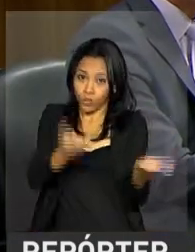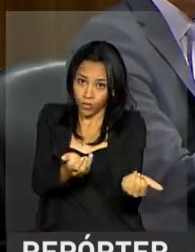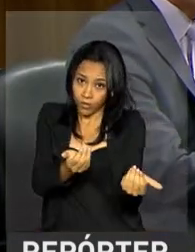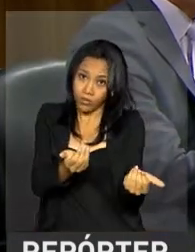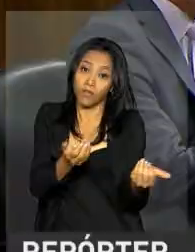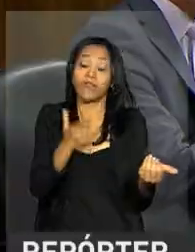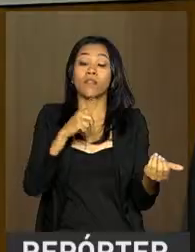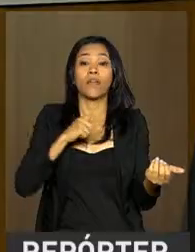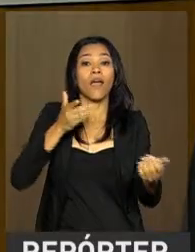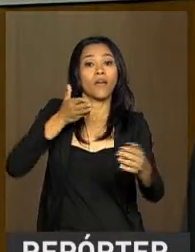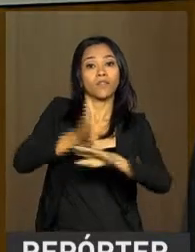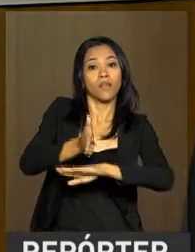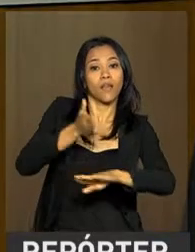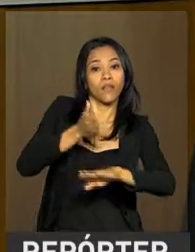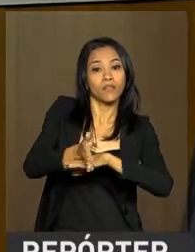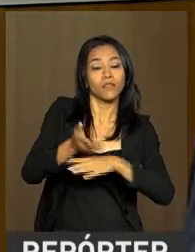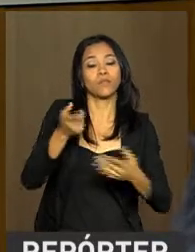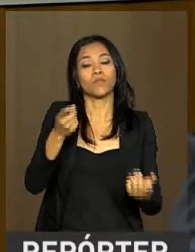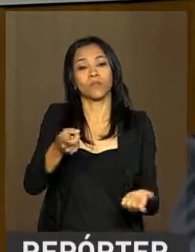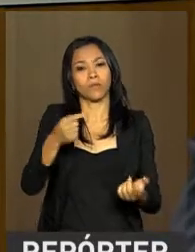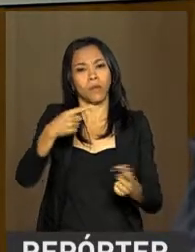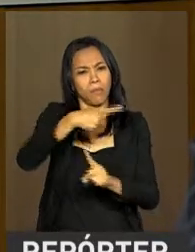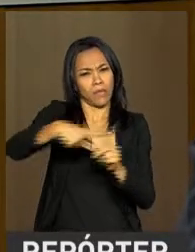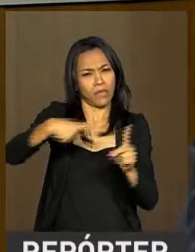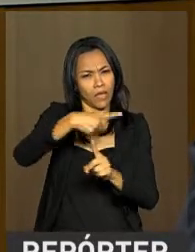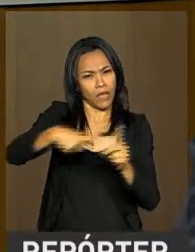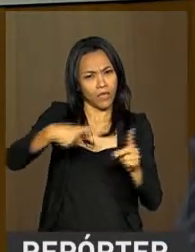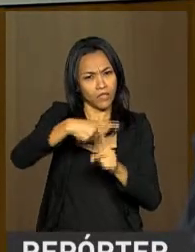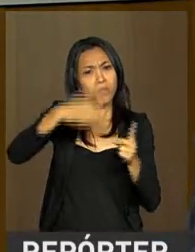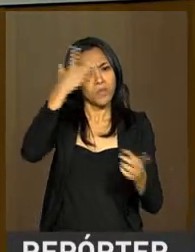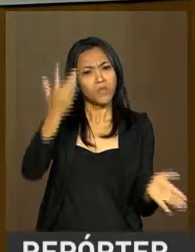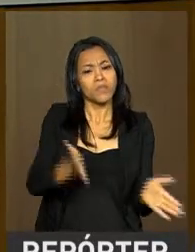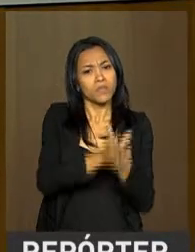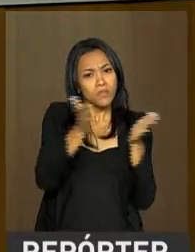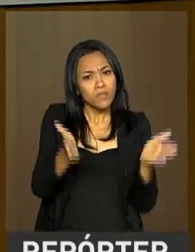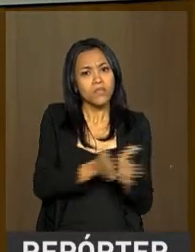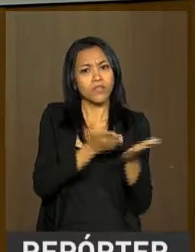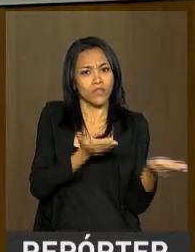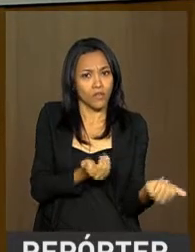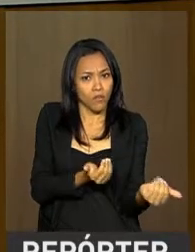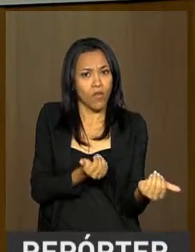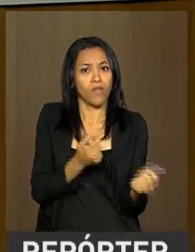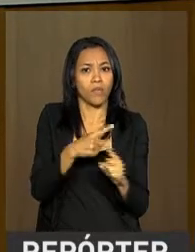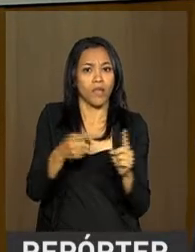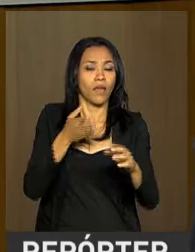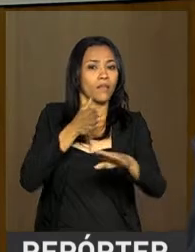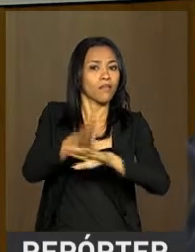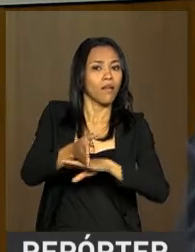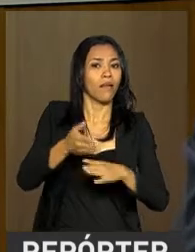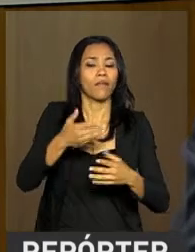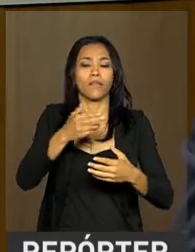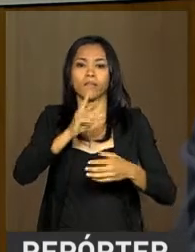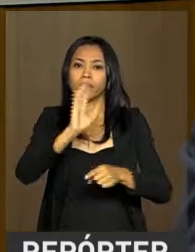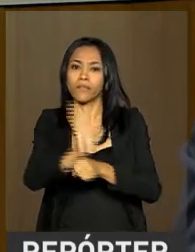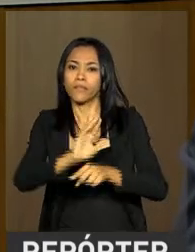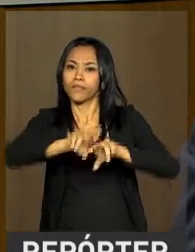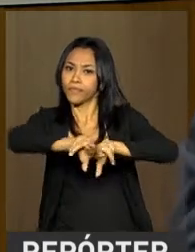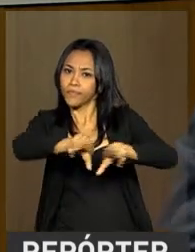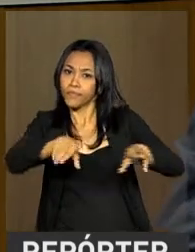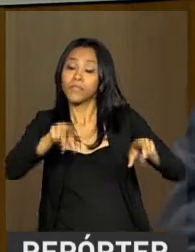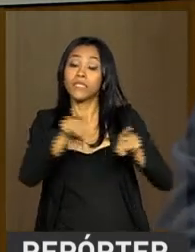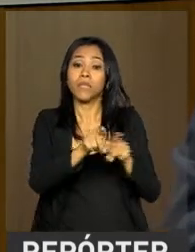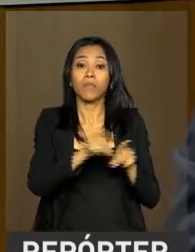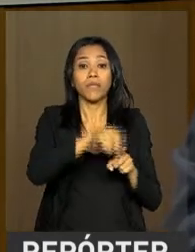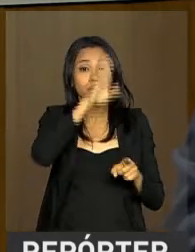à meia-entrada para jovens de baixa renda no brasil e também a transportes interestaduais gratuitos